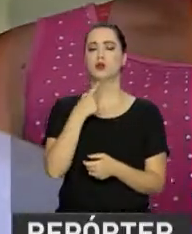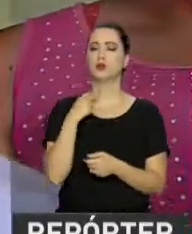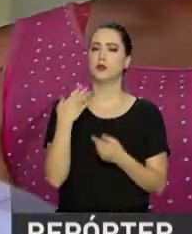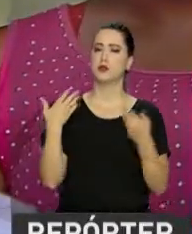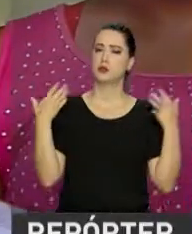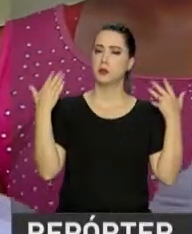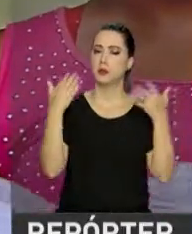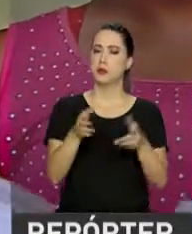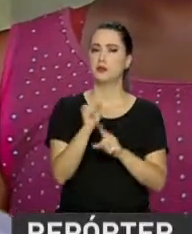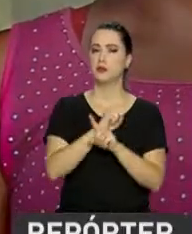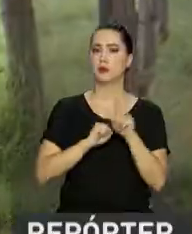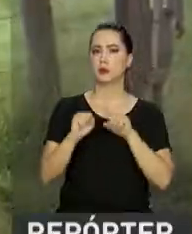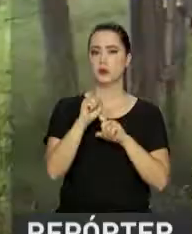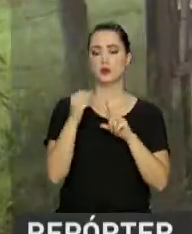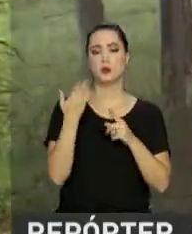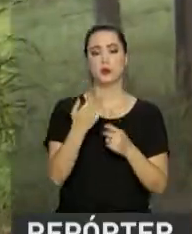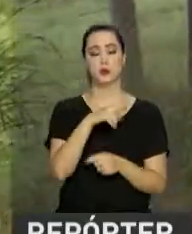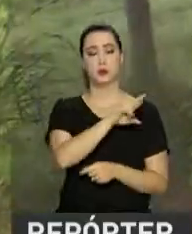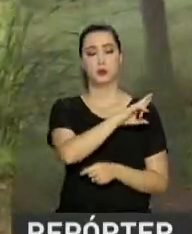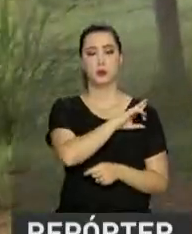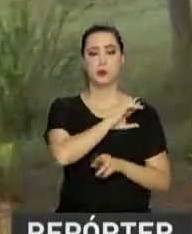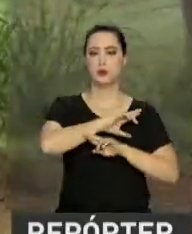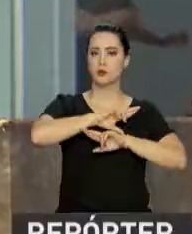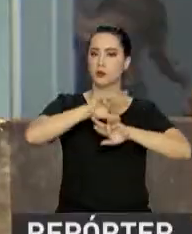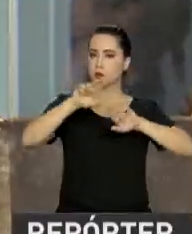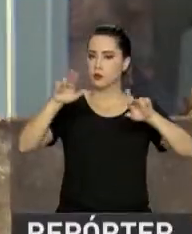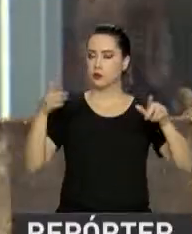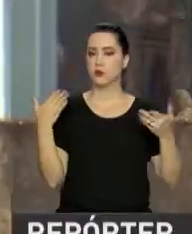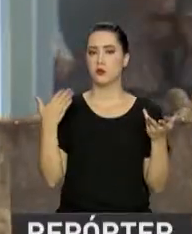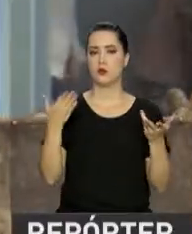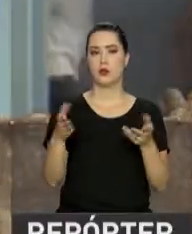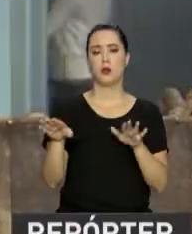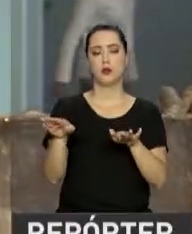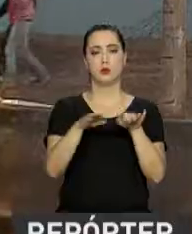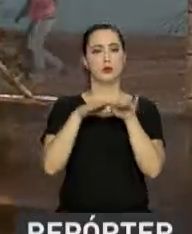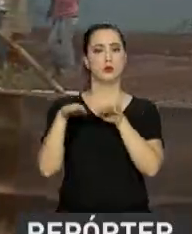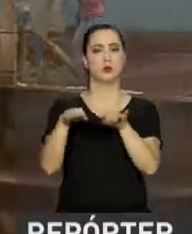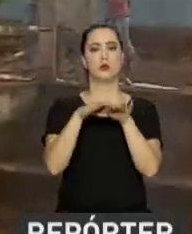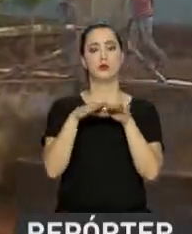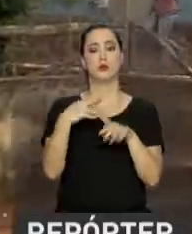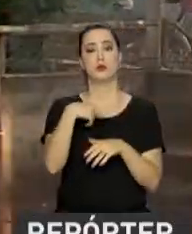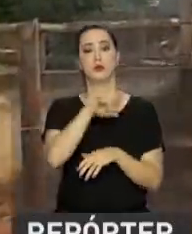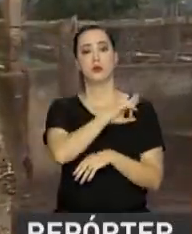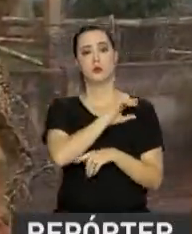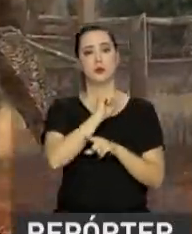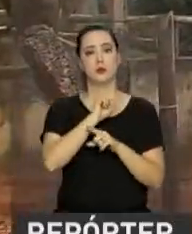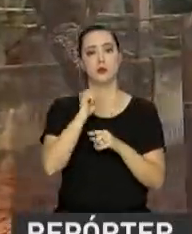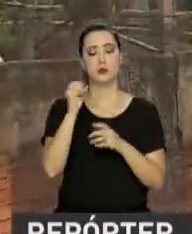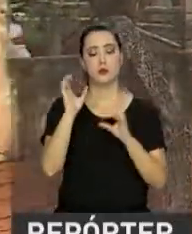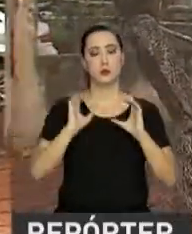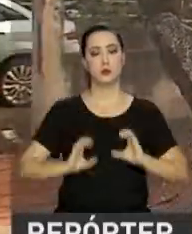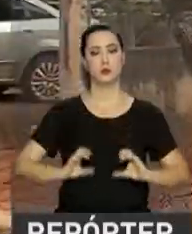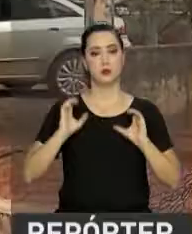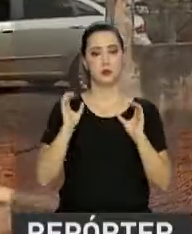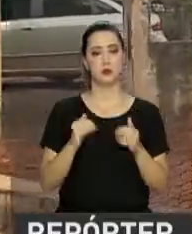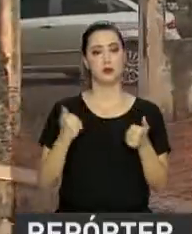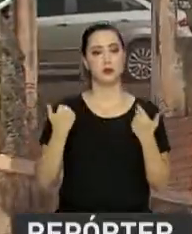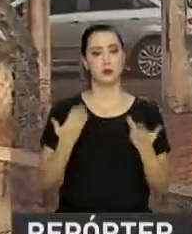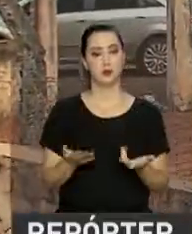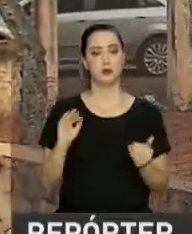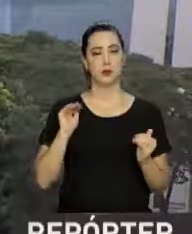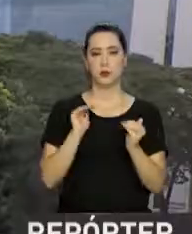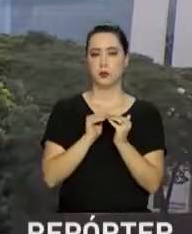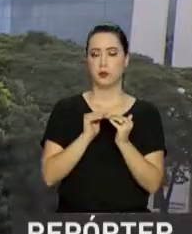participação social respeito à diversidade e democracia e é responsabilidade cidadã com esse